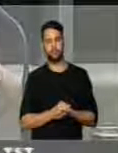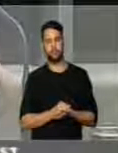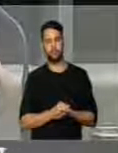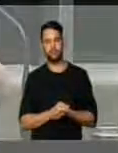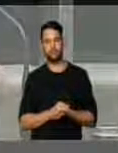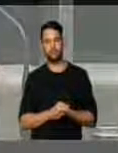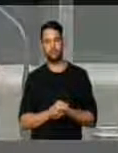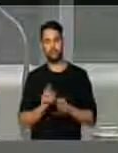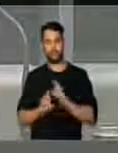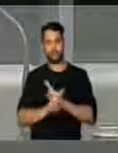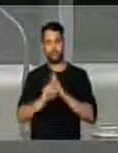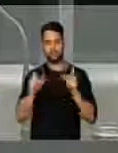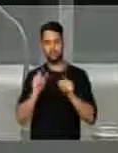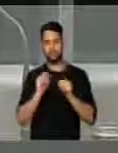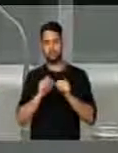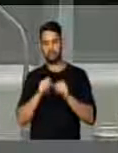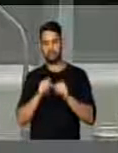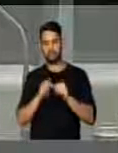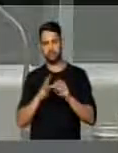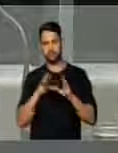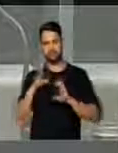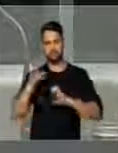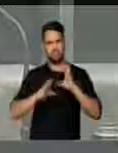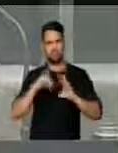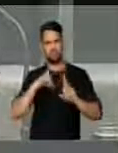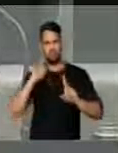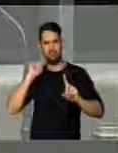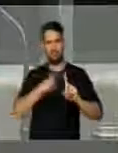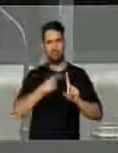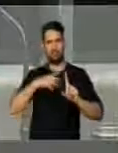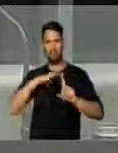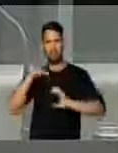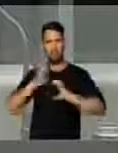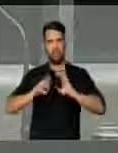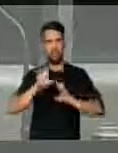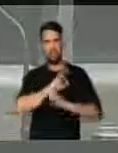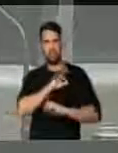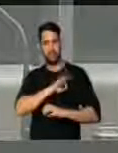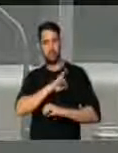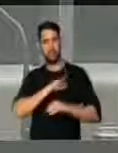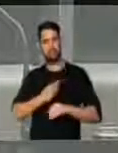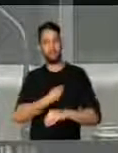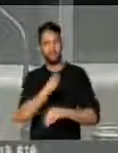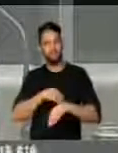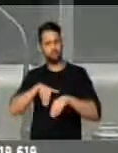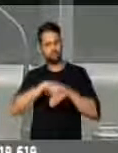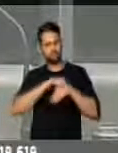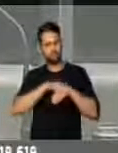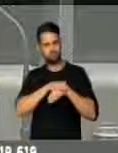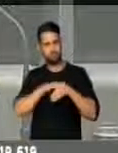Ao invés de confrontos e repressão policial, haverá